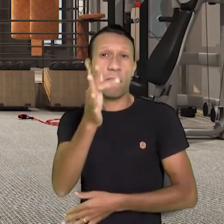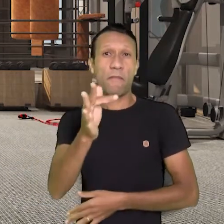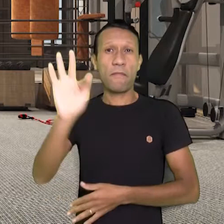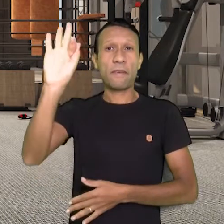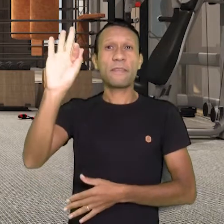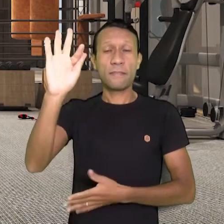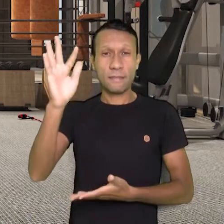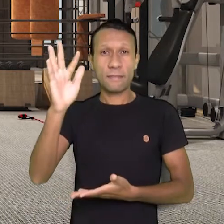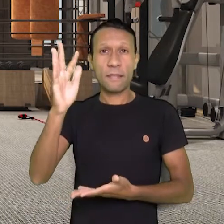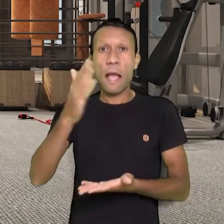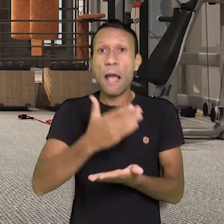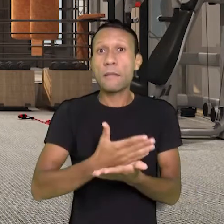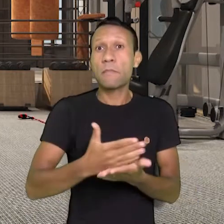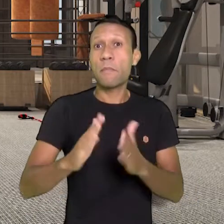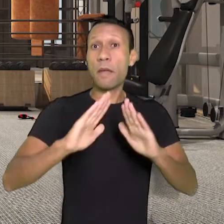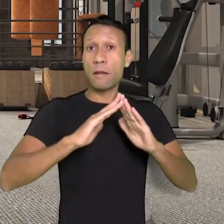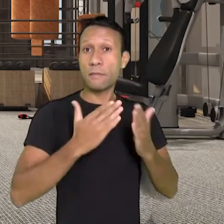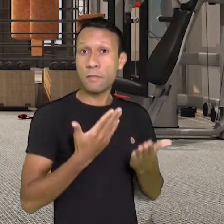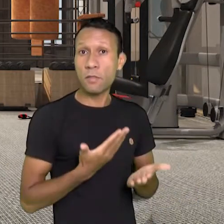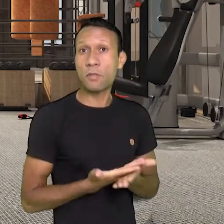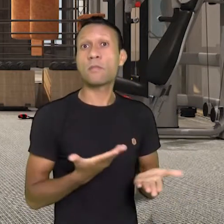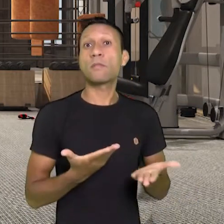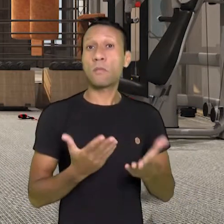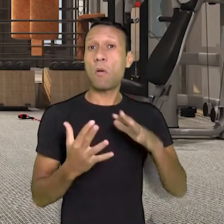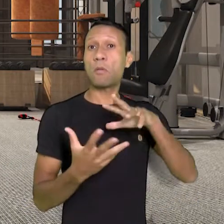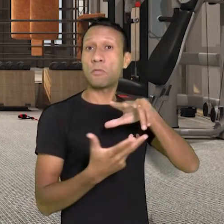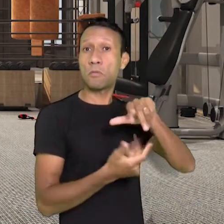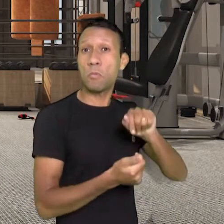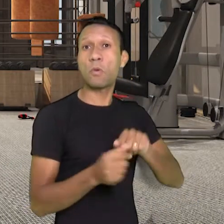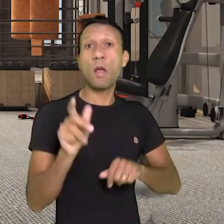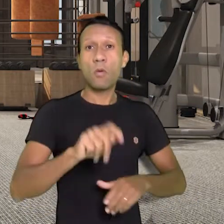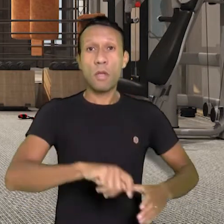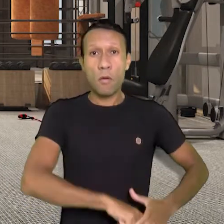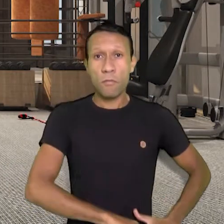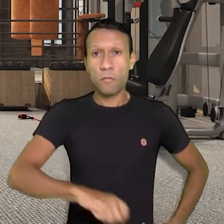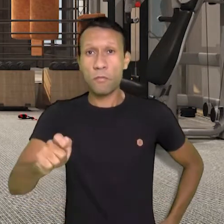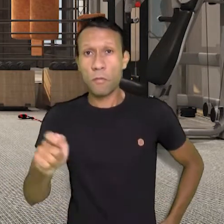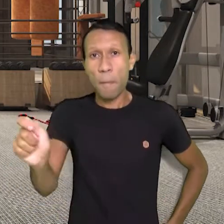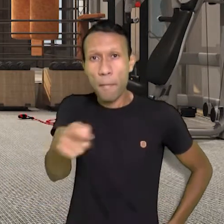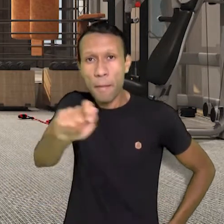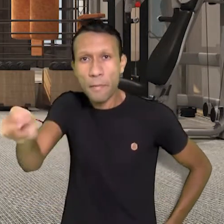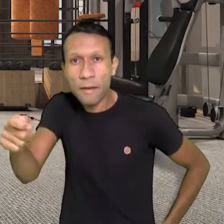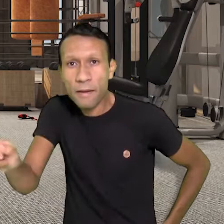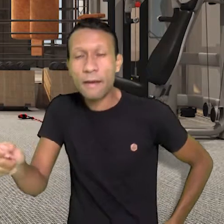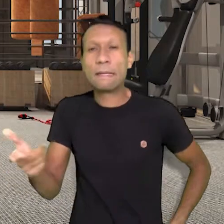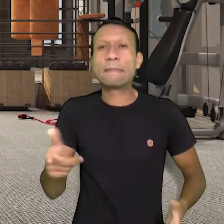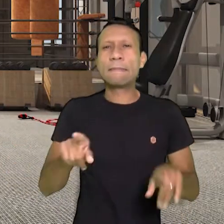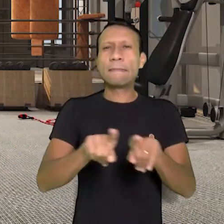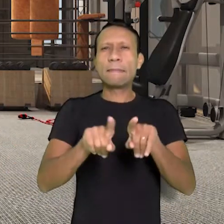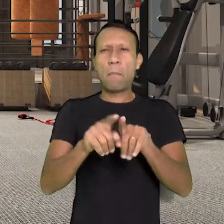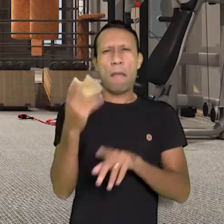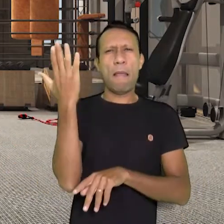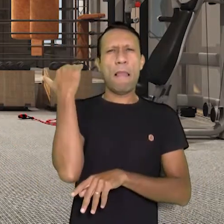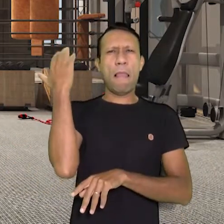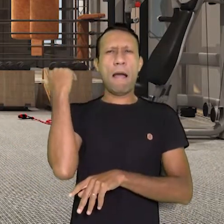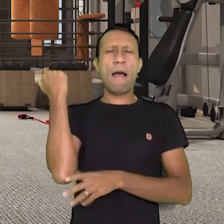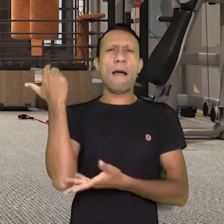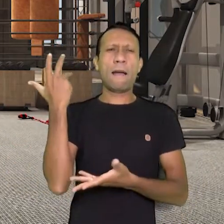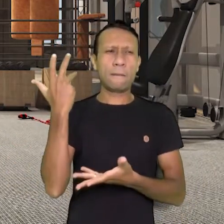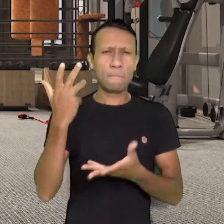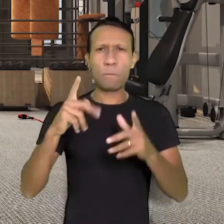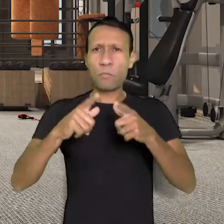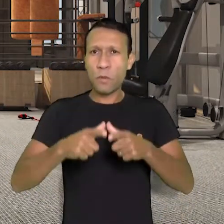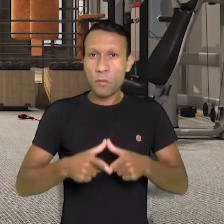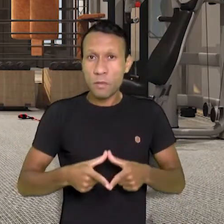porque foram os melhores escolas de esgrima do mundo né a esgrima também vem a parte dos samurais